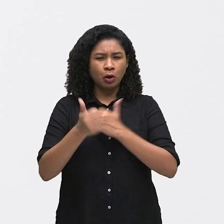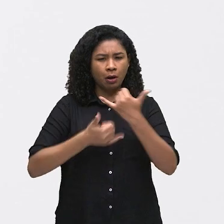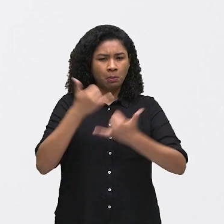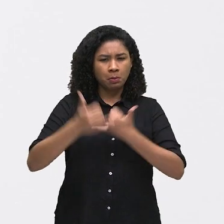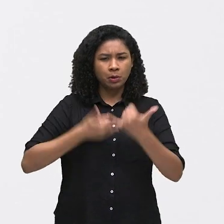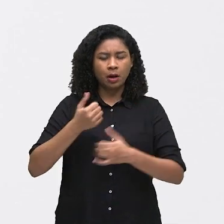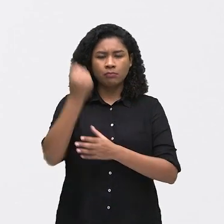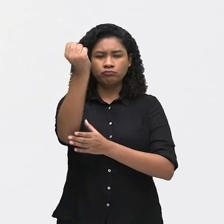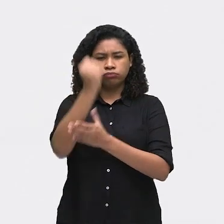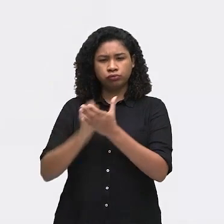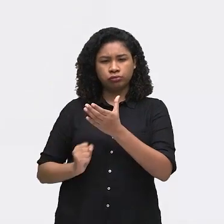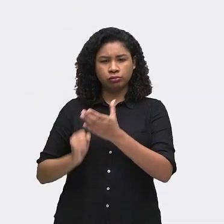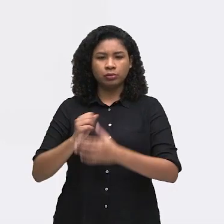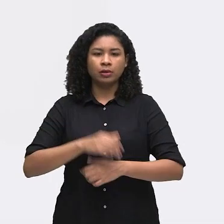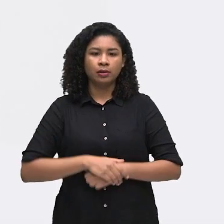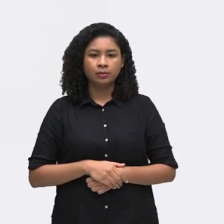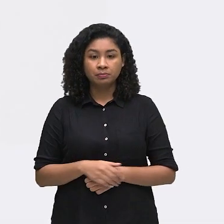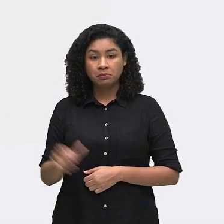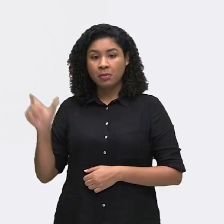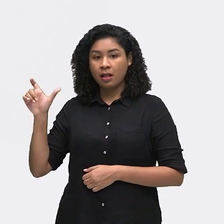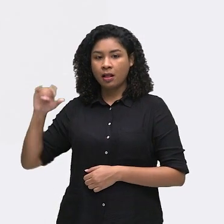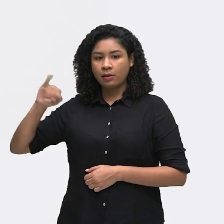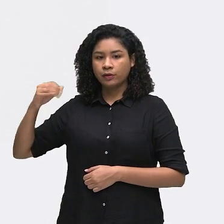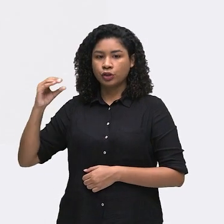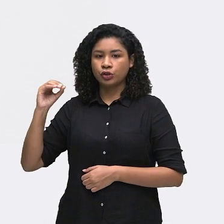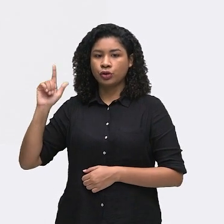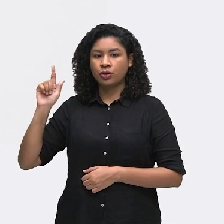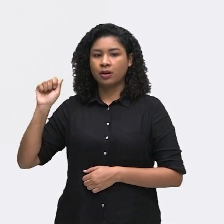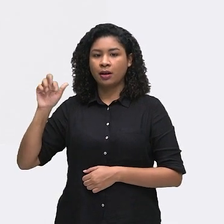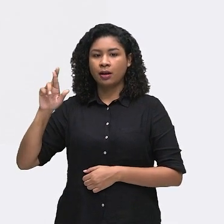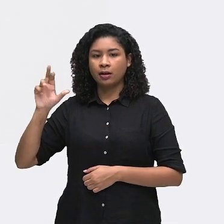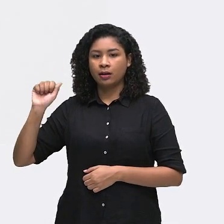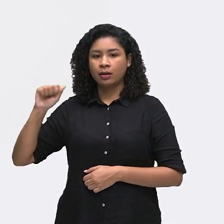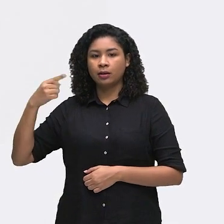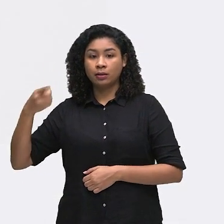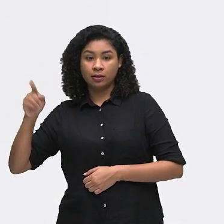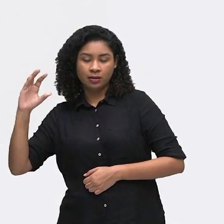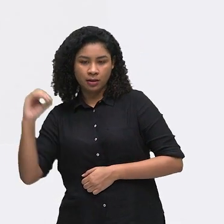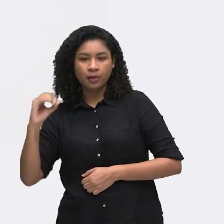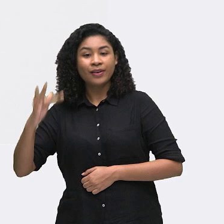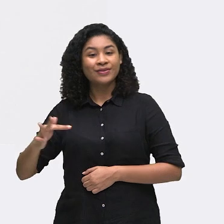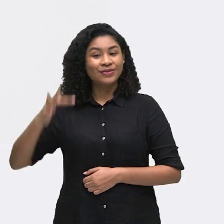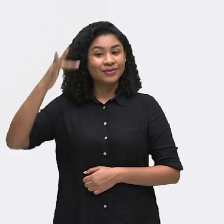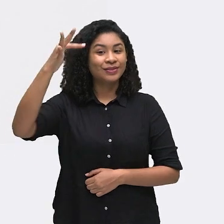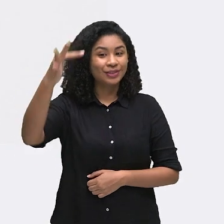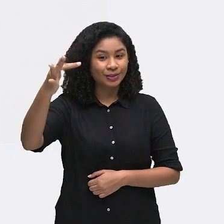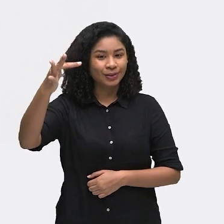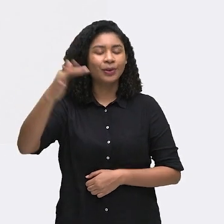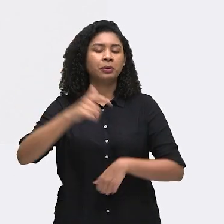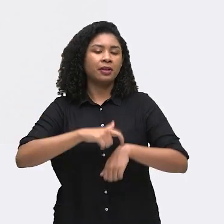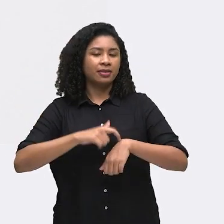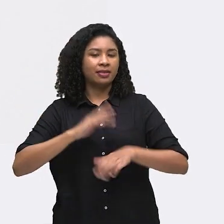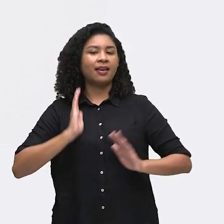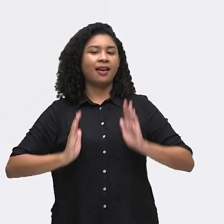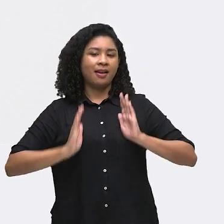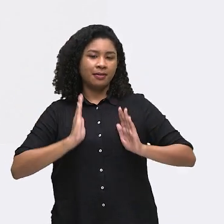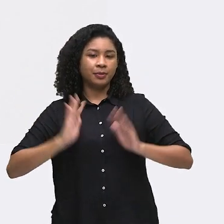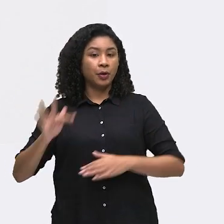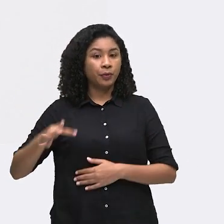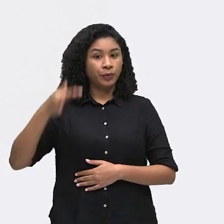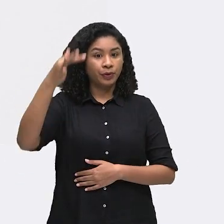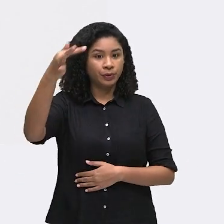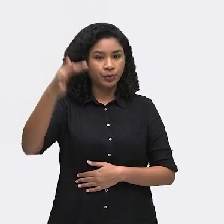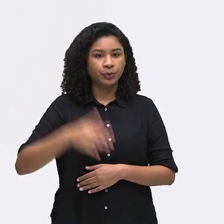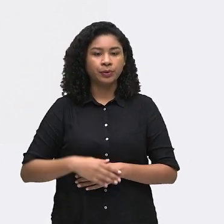está conjugado no futuro do presente, né? No futuro do modo indicativo. O